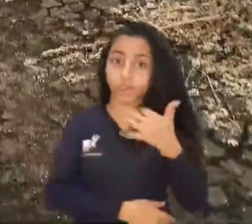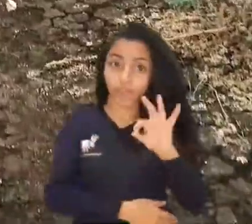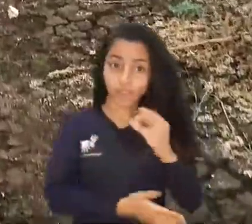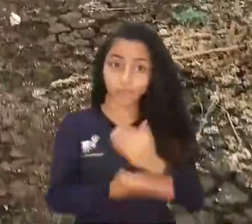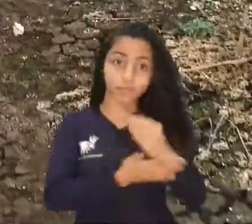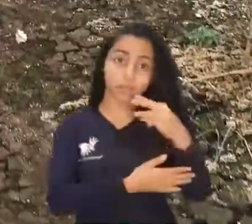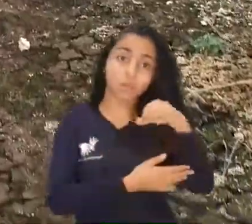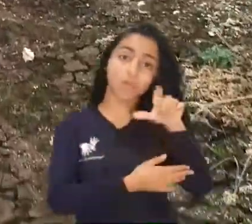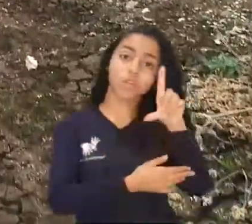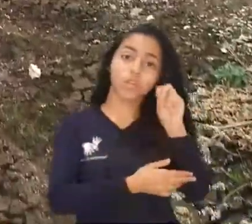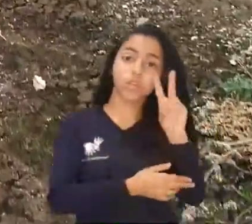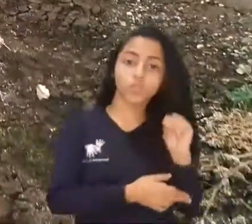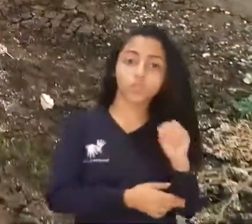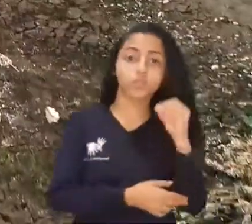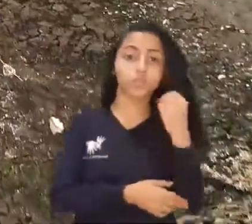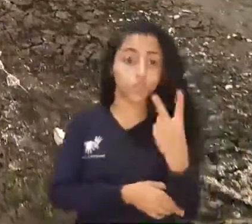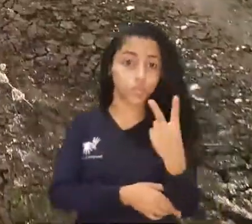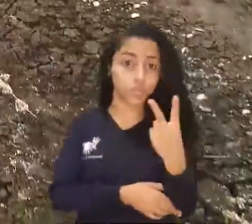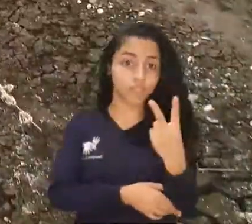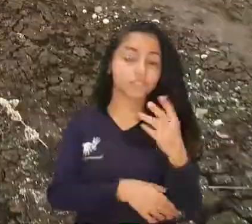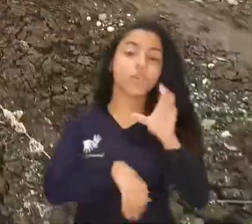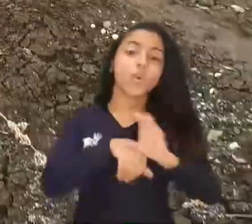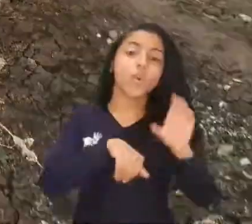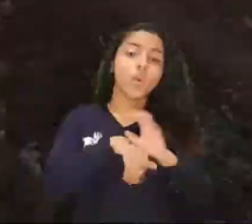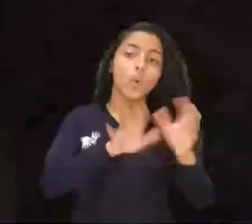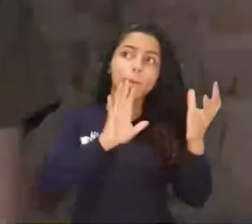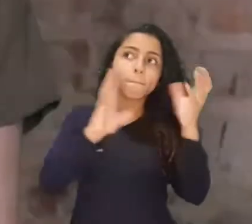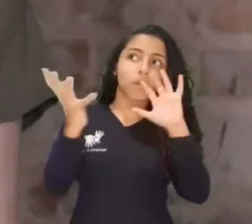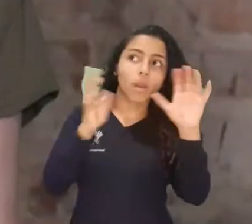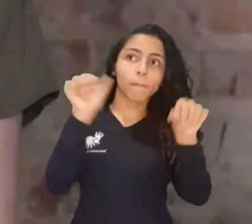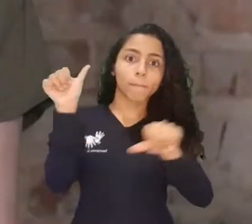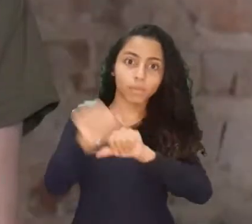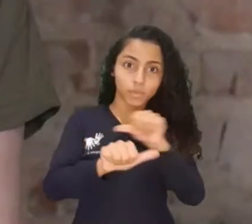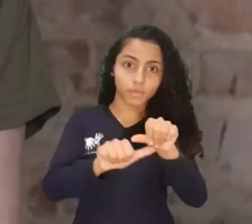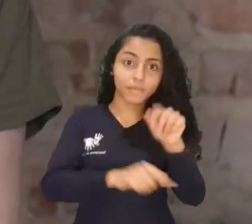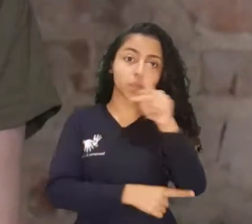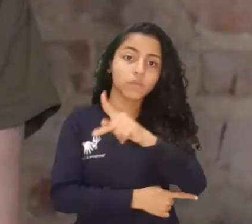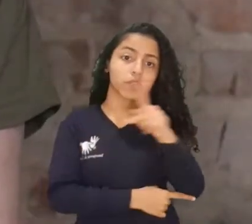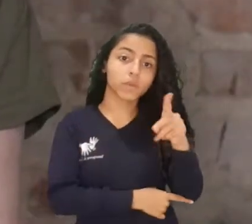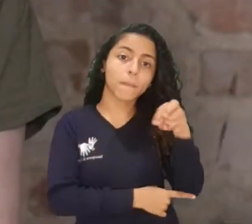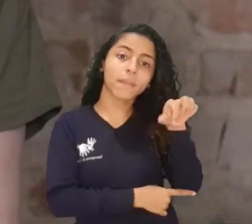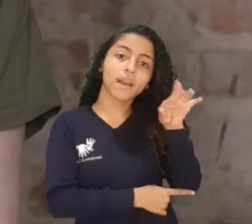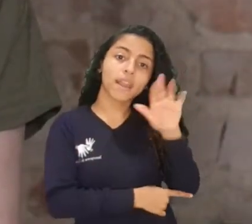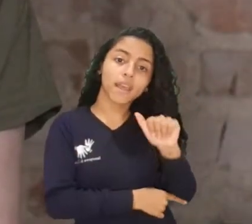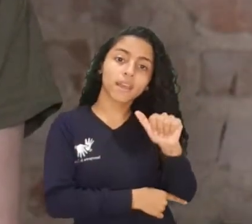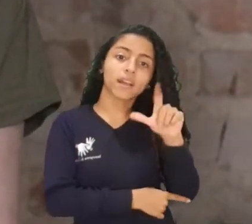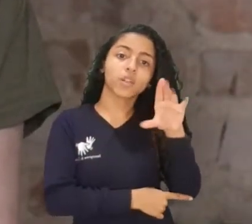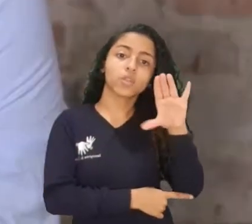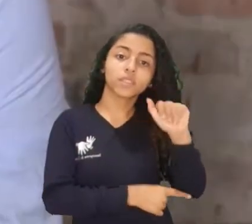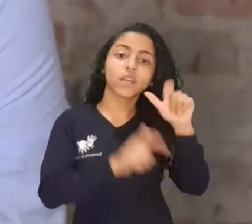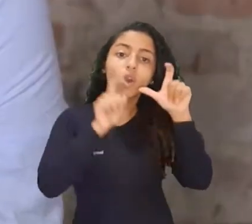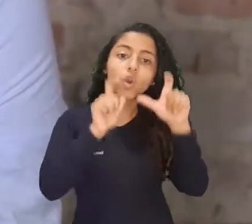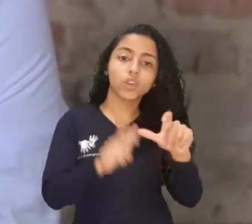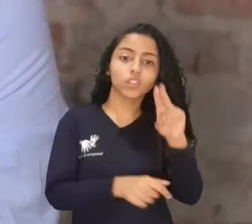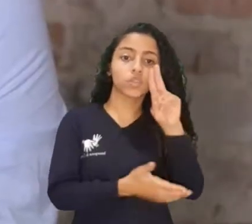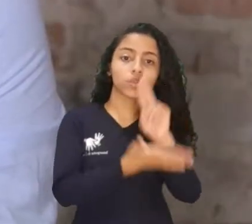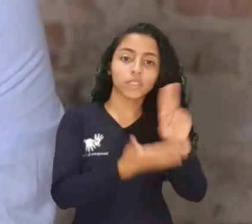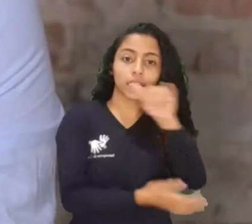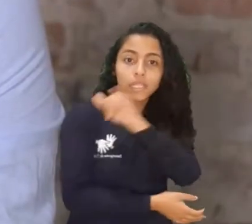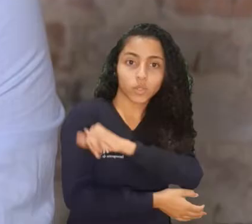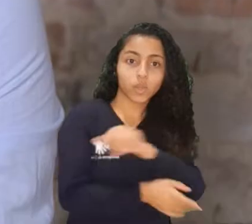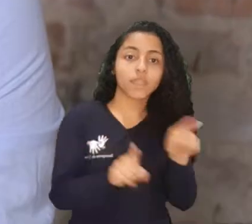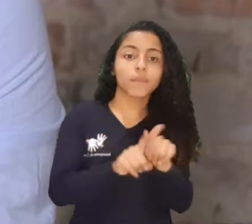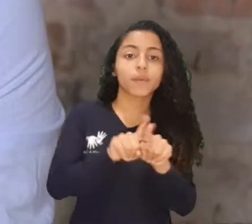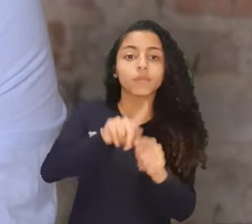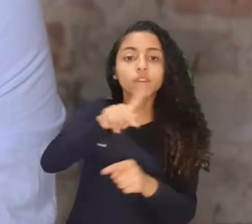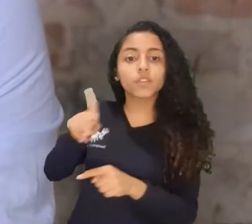o segundo módulo do curso de Mudanças Climáticas, a professora Maria Lúcia Lorini, da Unirio, e o professor